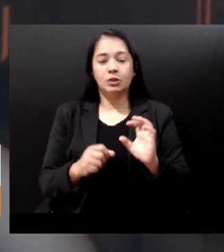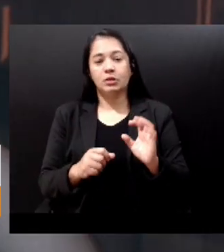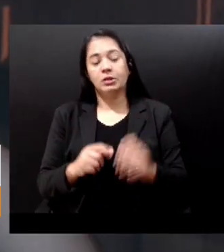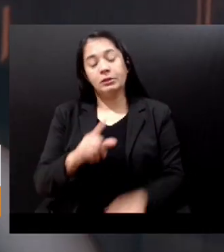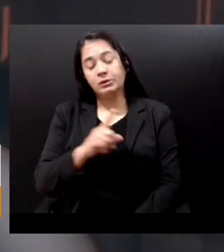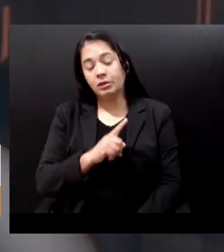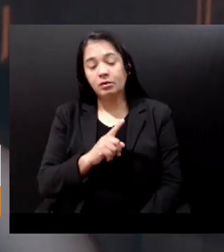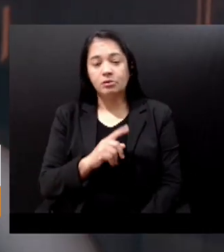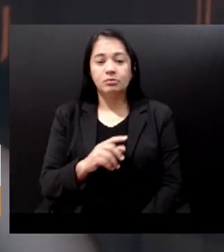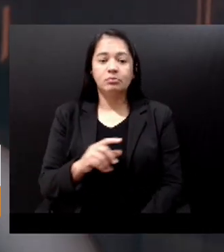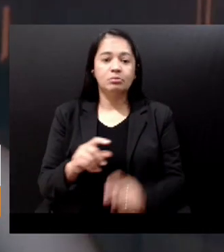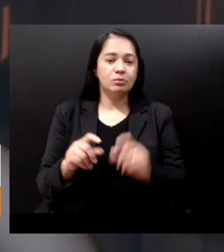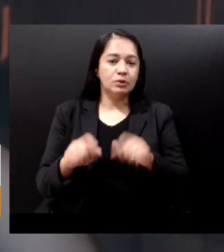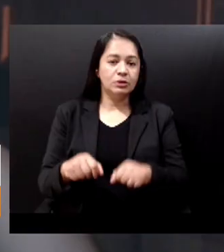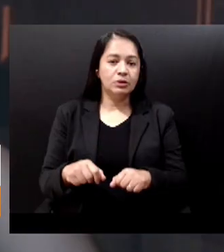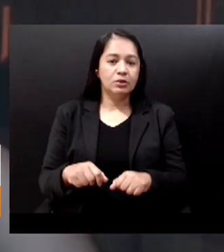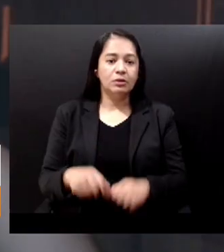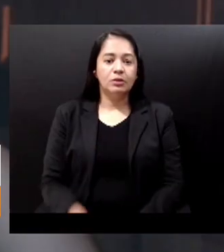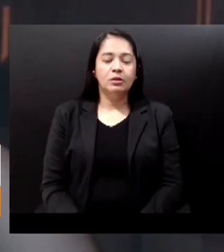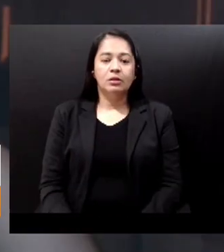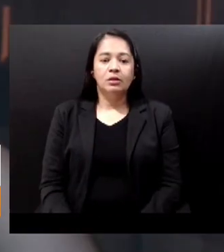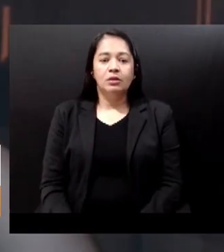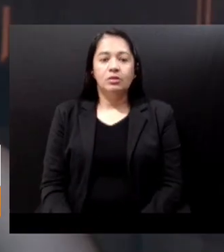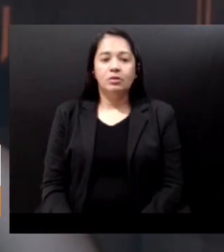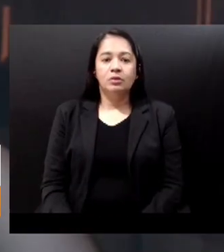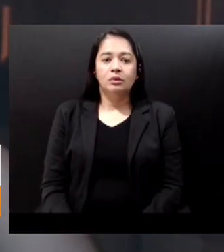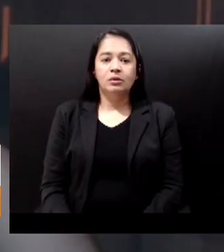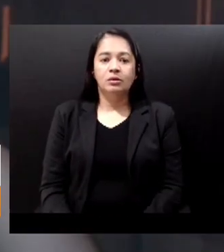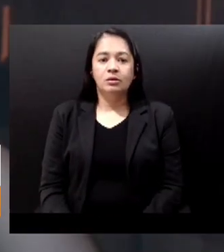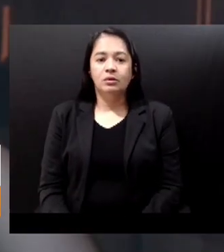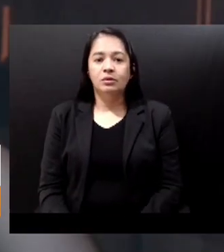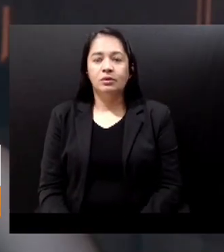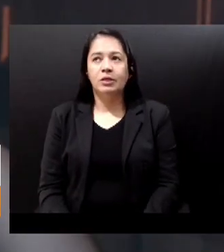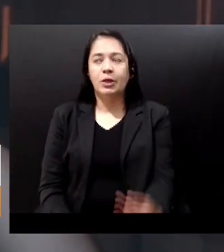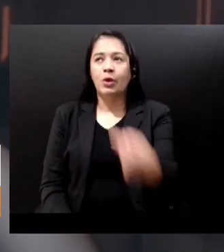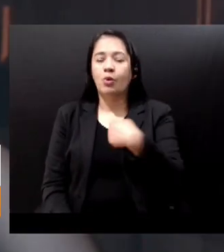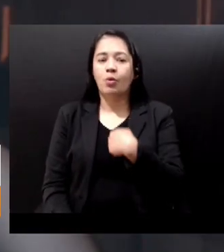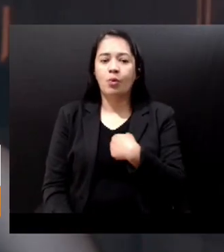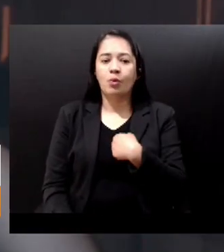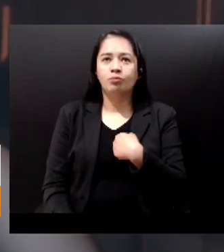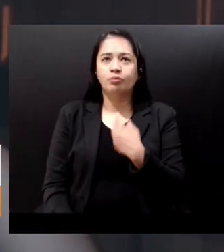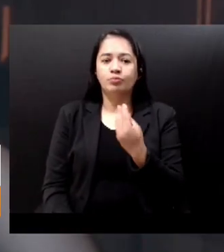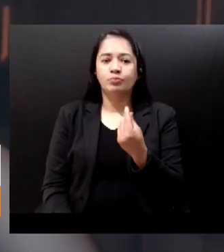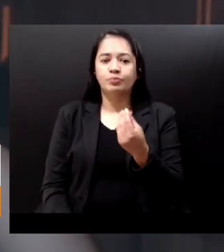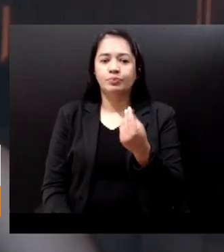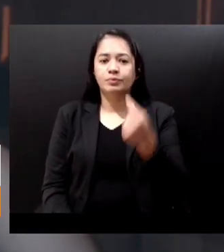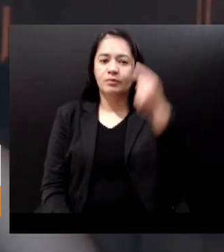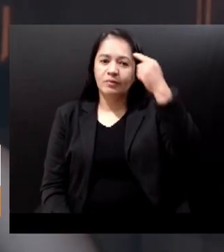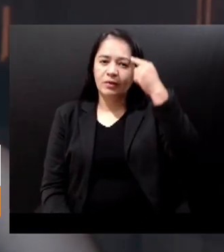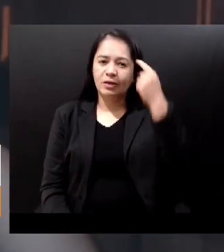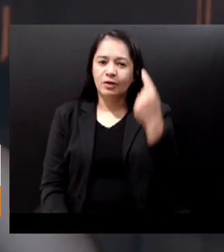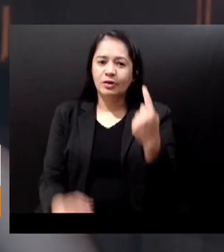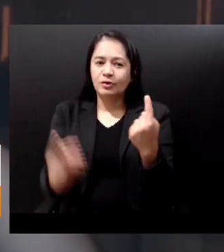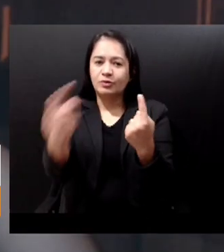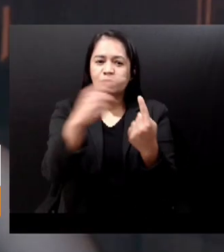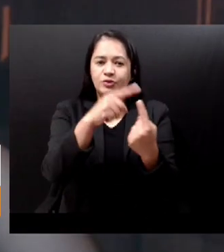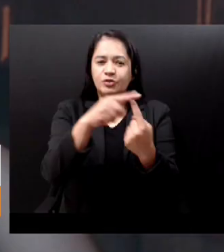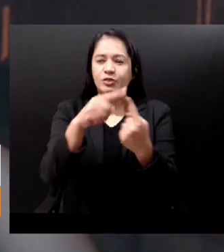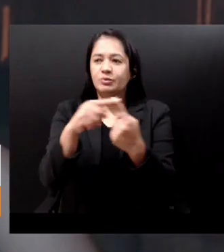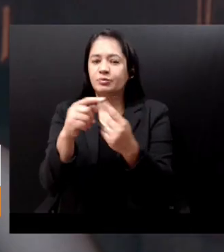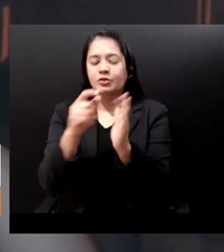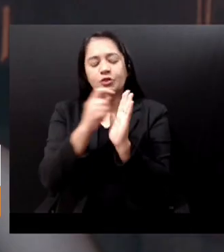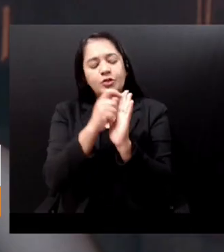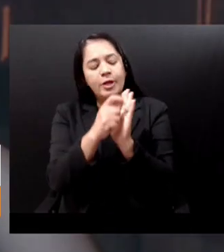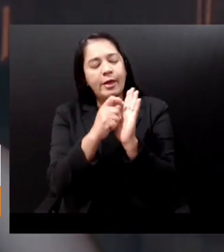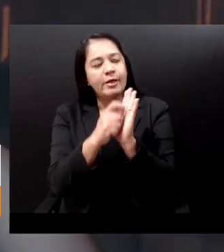fico até quando você me fala isso, me vem até na cabeça essas espécies de receitas milagrosas que são Sim, ensinadas